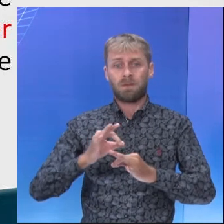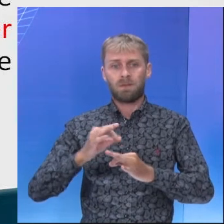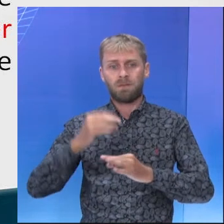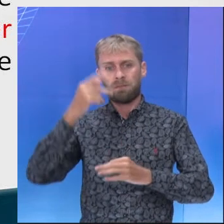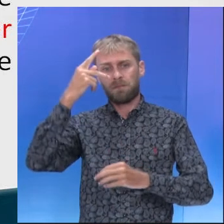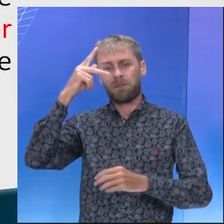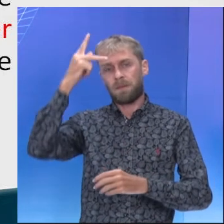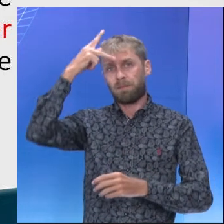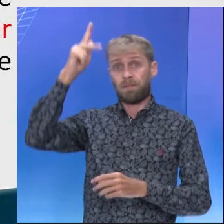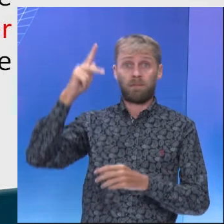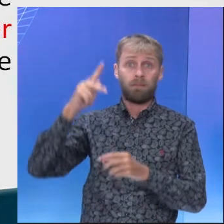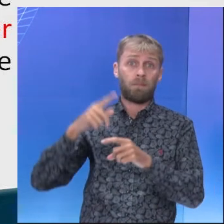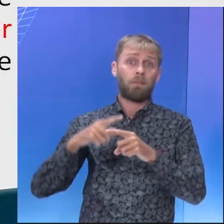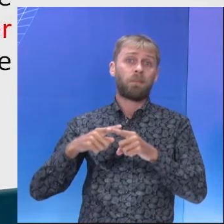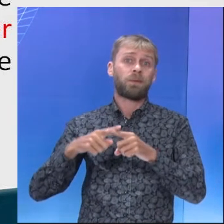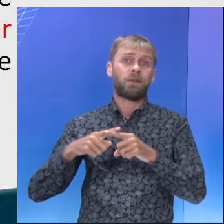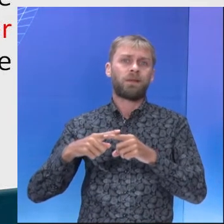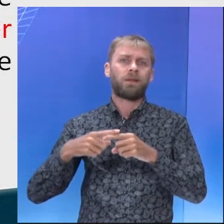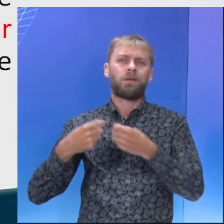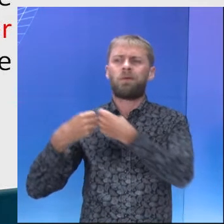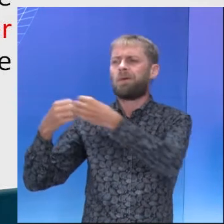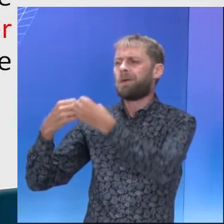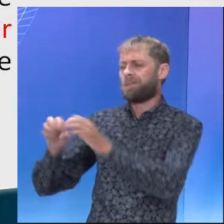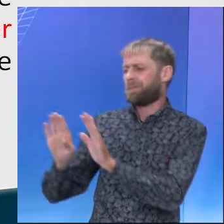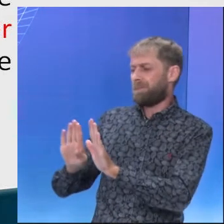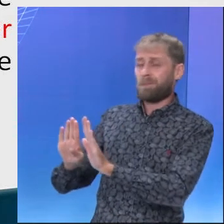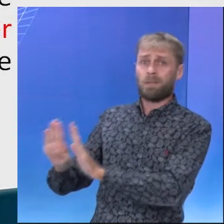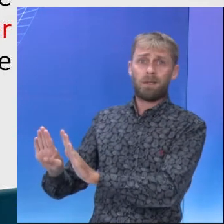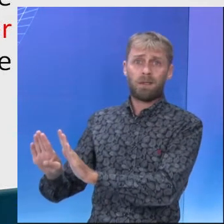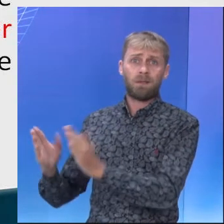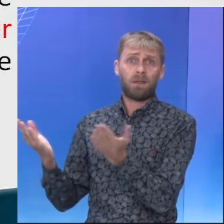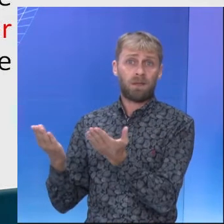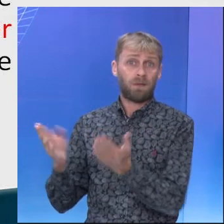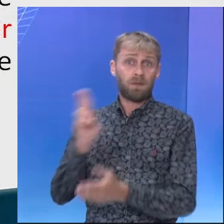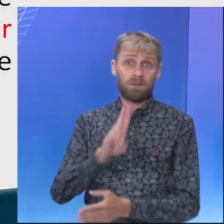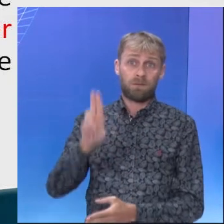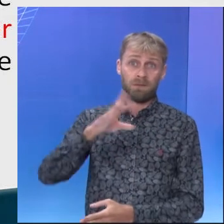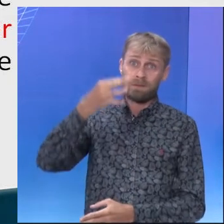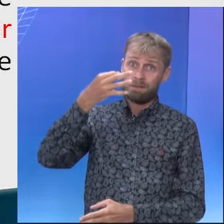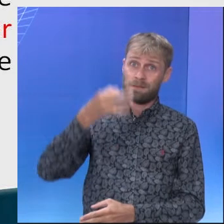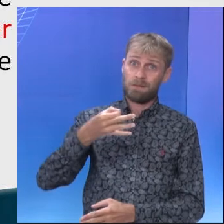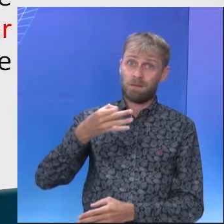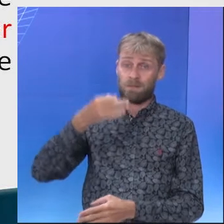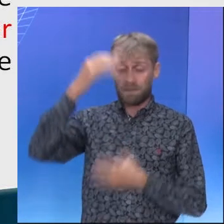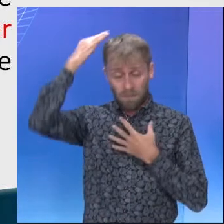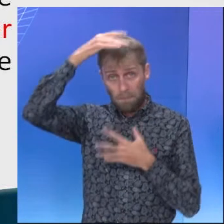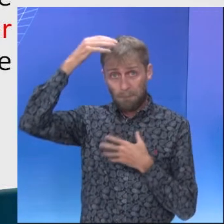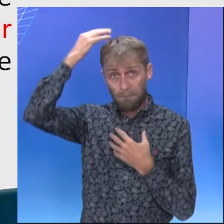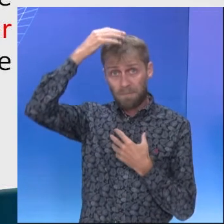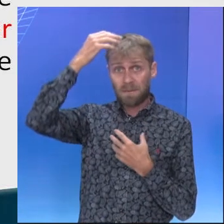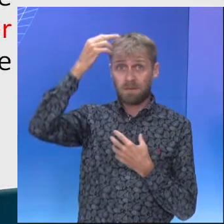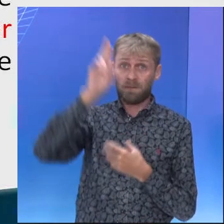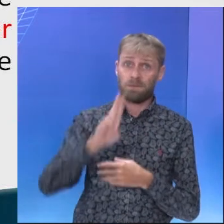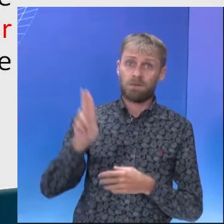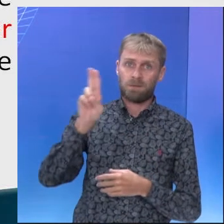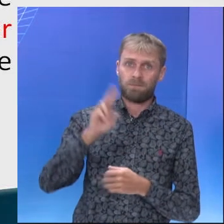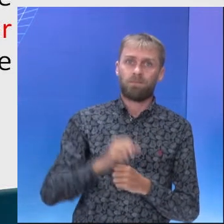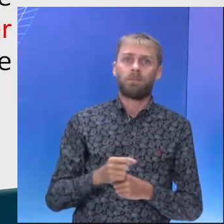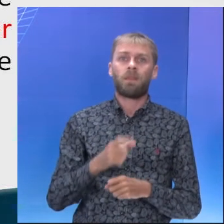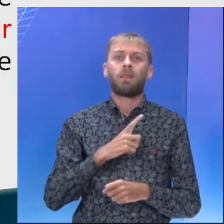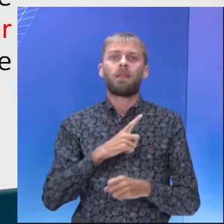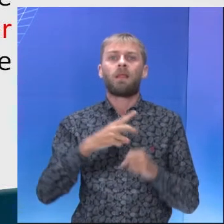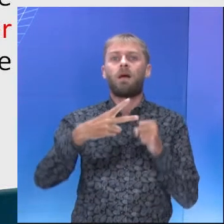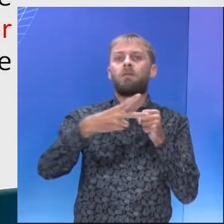city buses into shower stations. Tem um phrasal verbo aí. Você tem que saber que esse phrasal